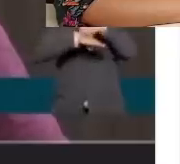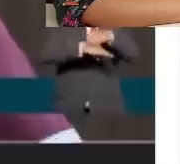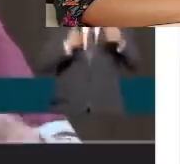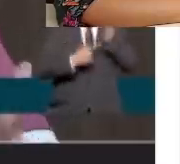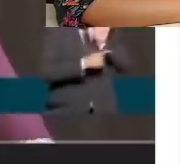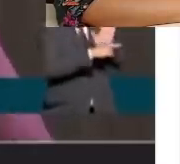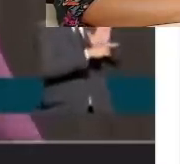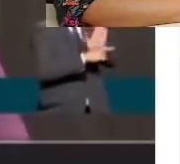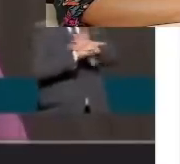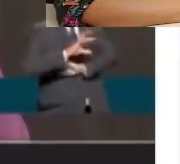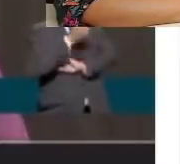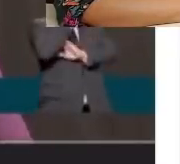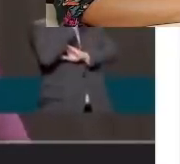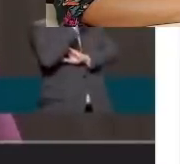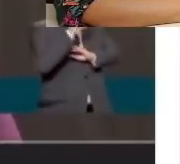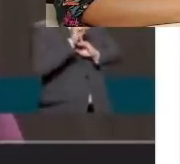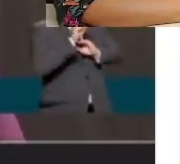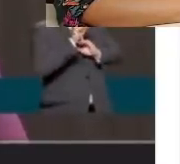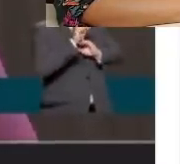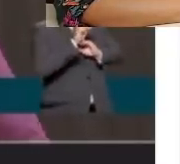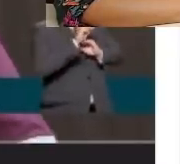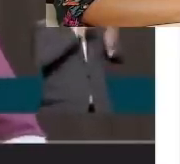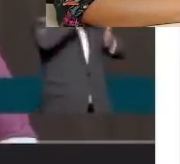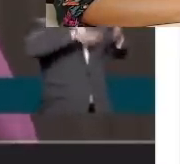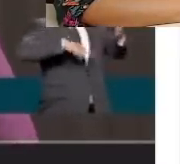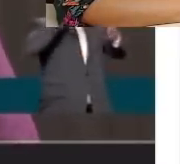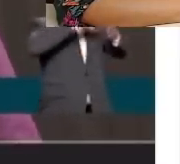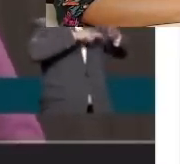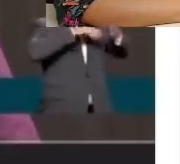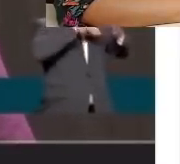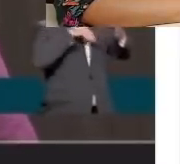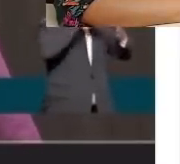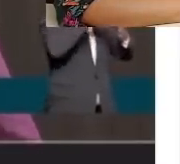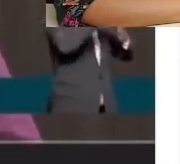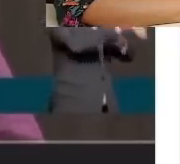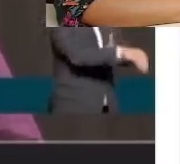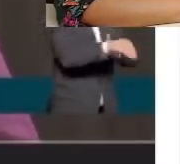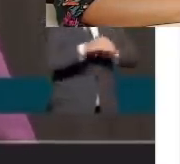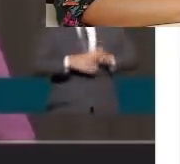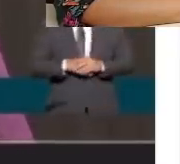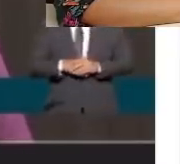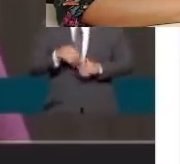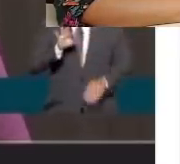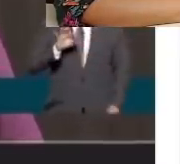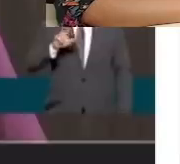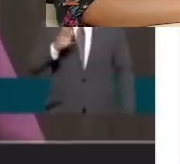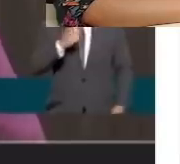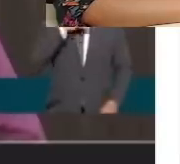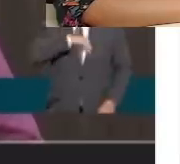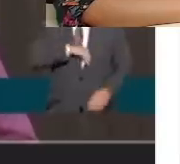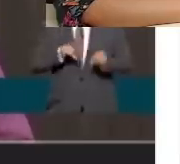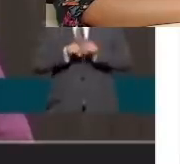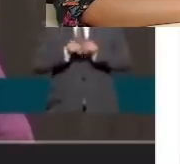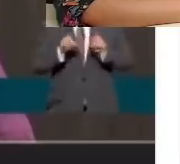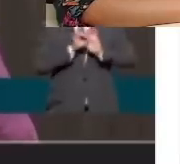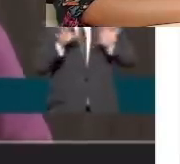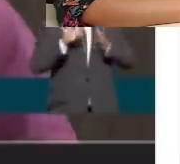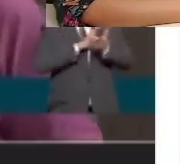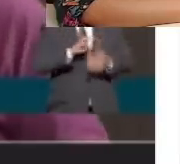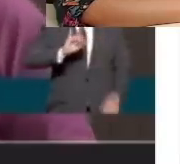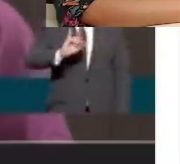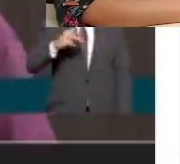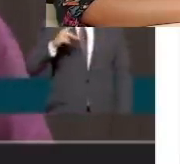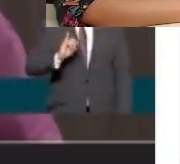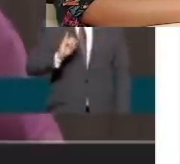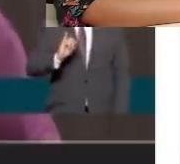vocês, prorrogando a desoneração da Folha. Aprovamos também, que deu problema, a isenção de IPI para taxistas. Também isenção de IPI